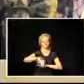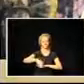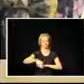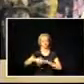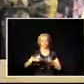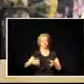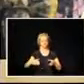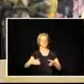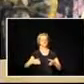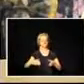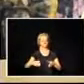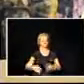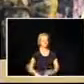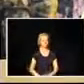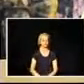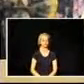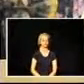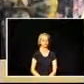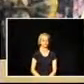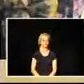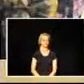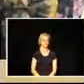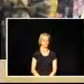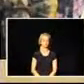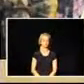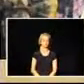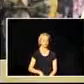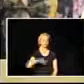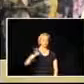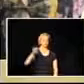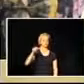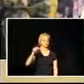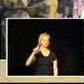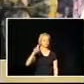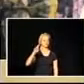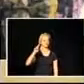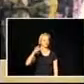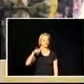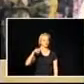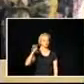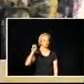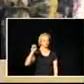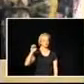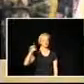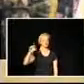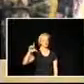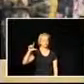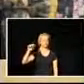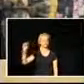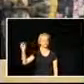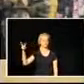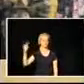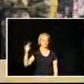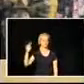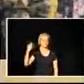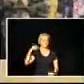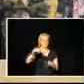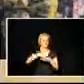do loteamento Jardim do Alá, Jardim de Alá, nesse município. Em votação,